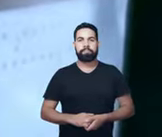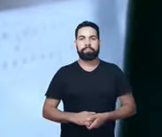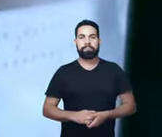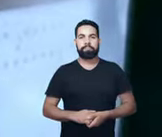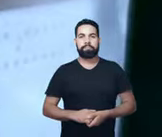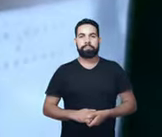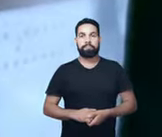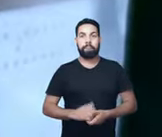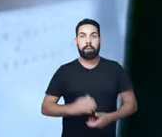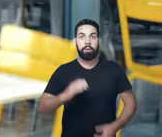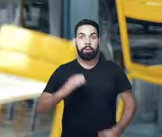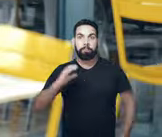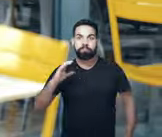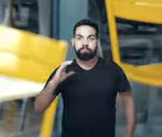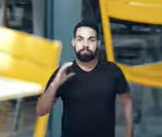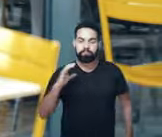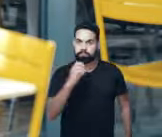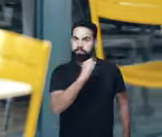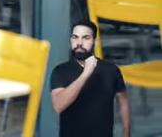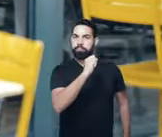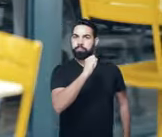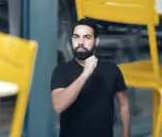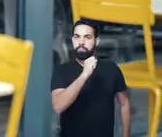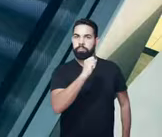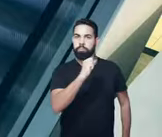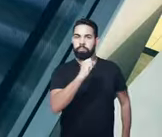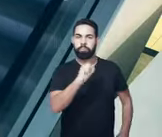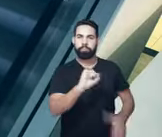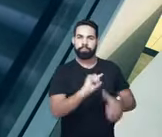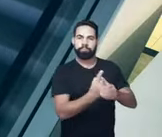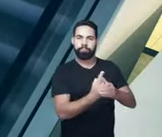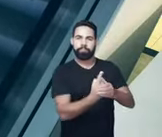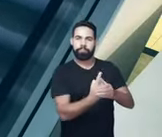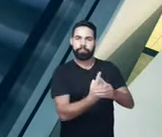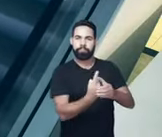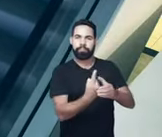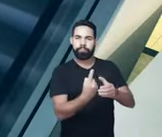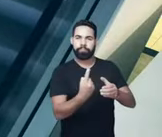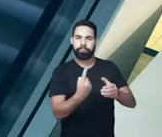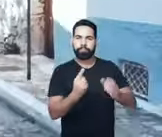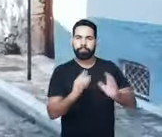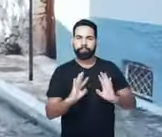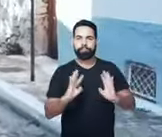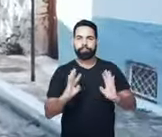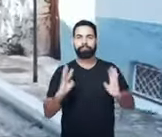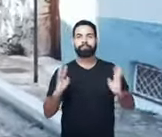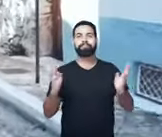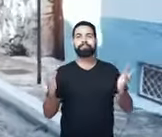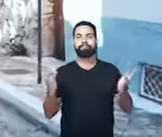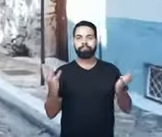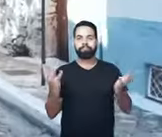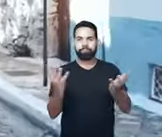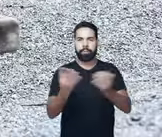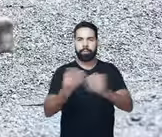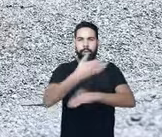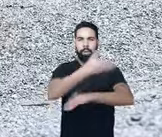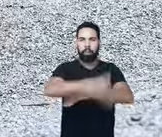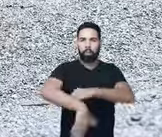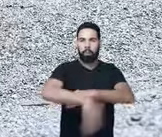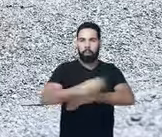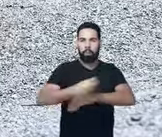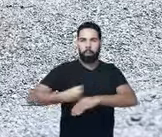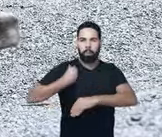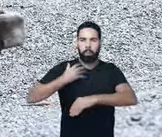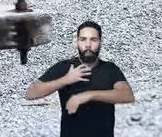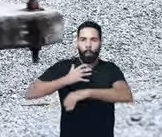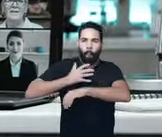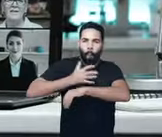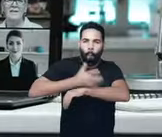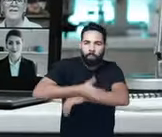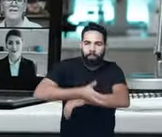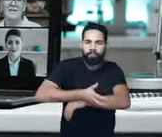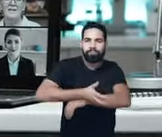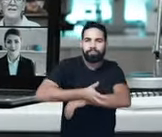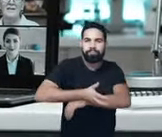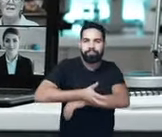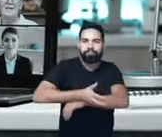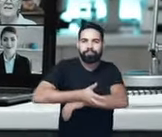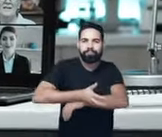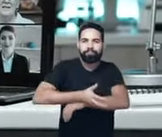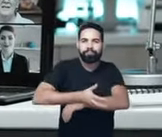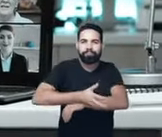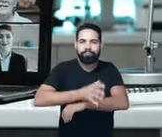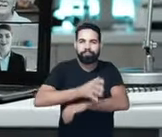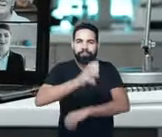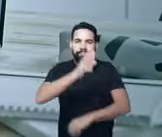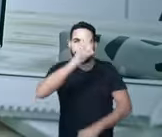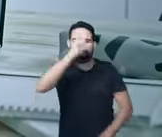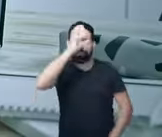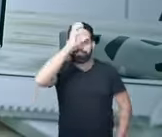De repente, o isolamento, distanciamento, ruas e vidas vazias. Reaprendemos